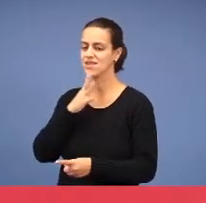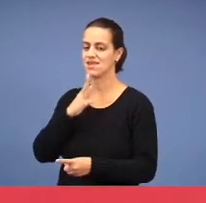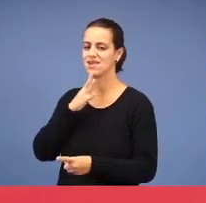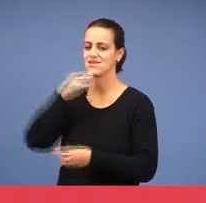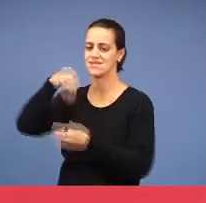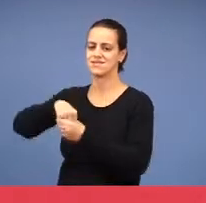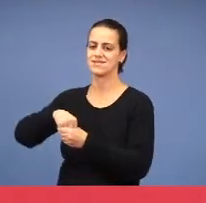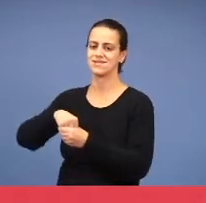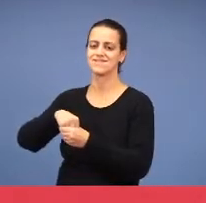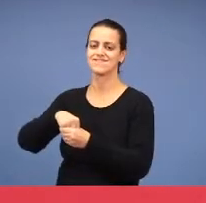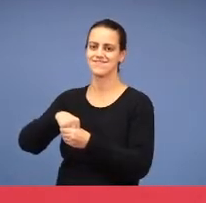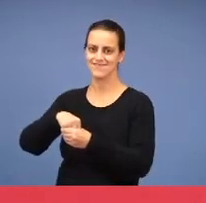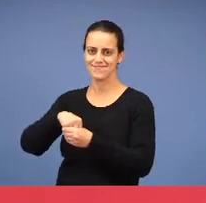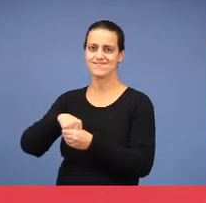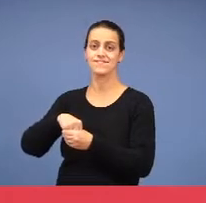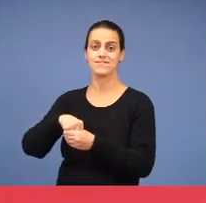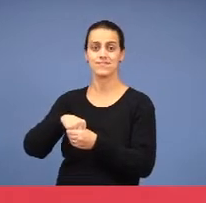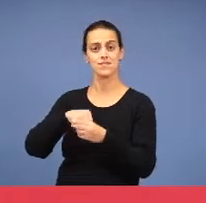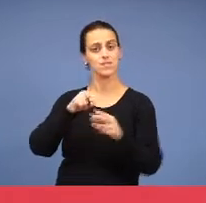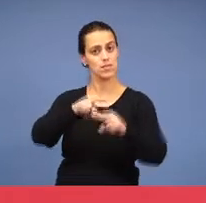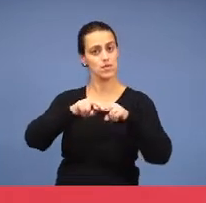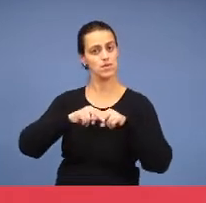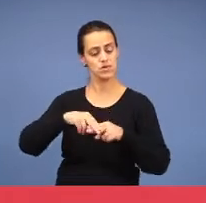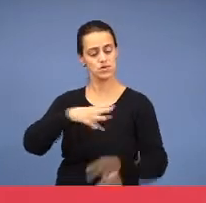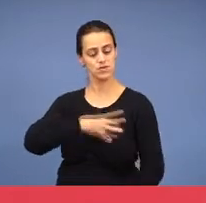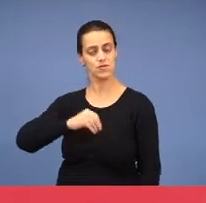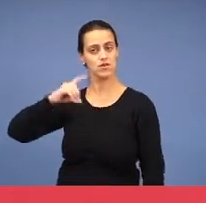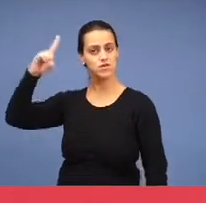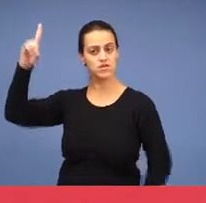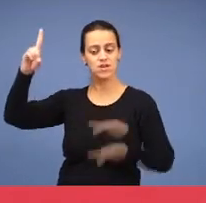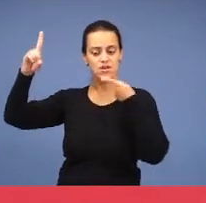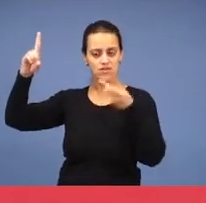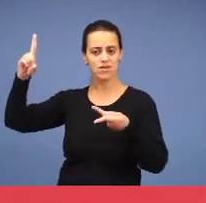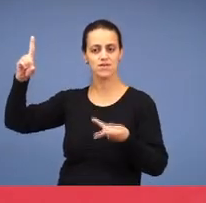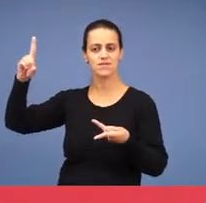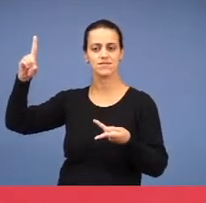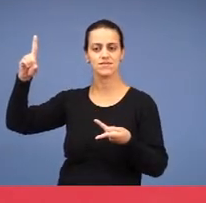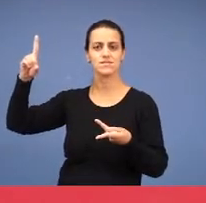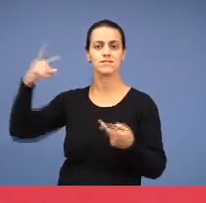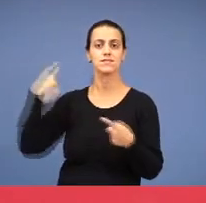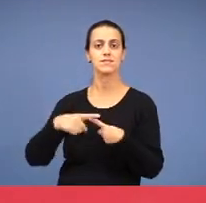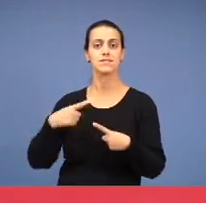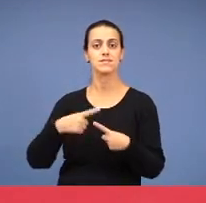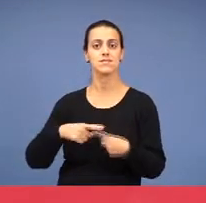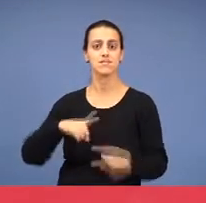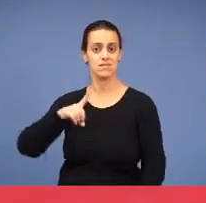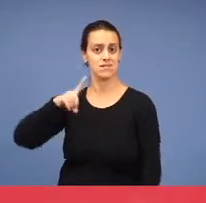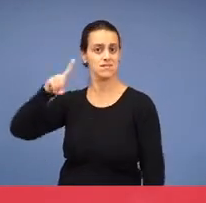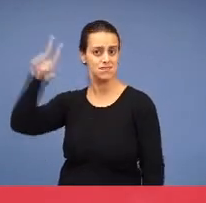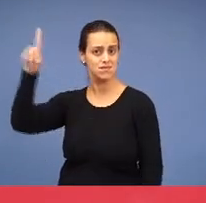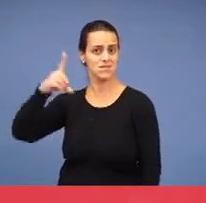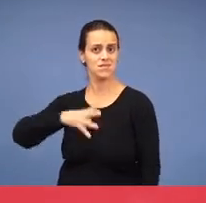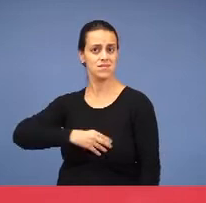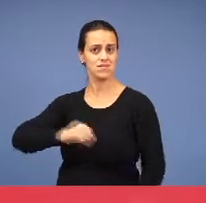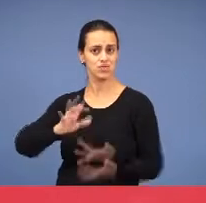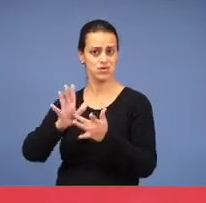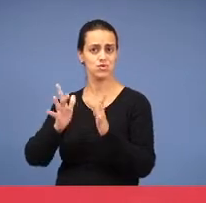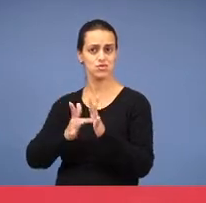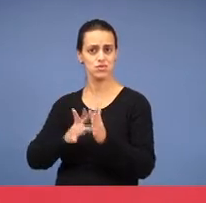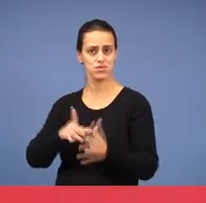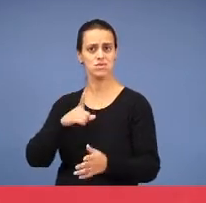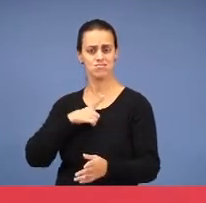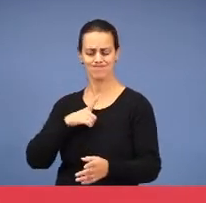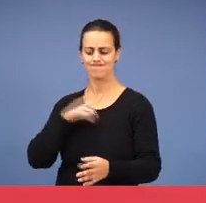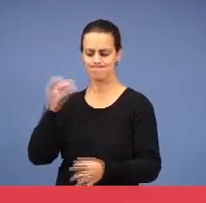ele... Por isso diz o Filho de Deus aqui. Então, porque ele tem os elementos necessários para julgar